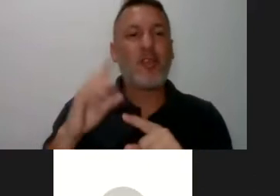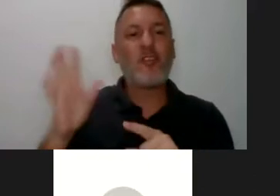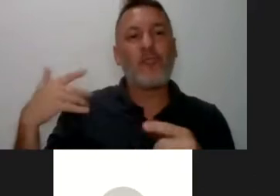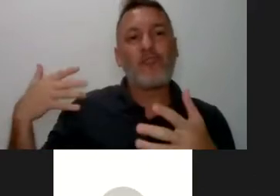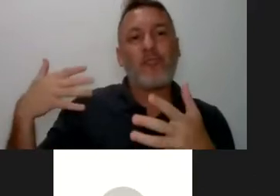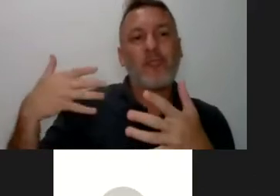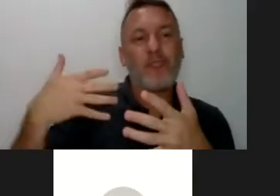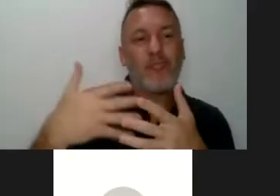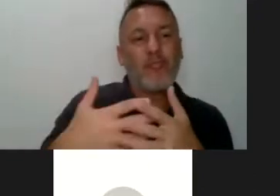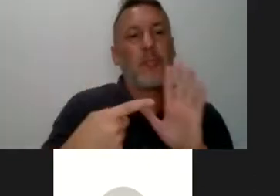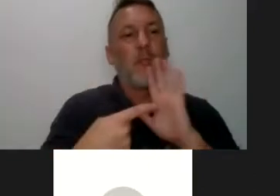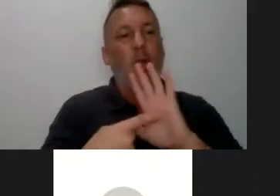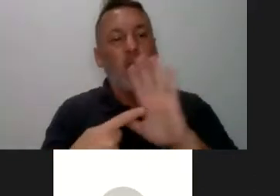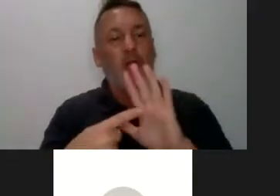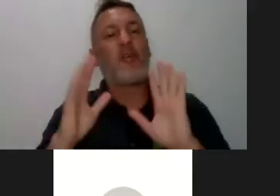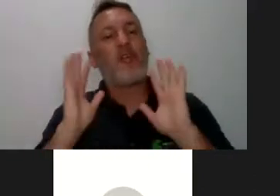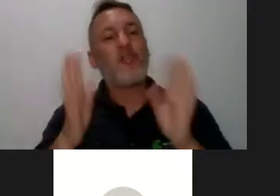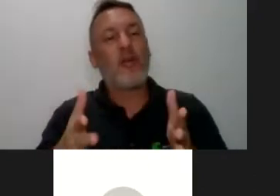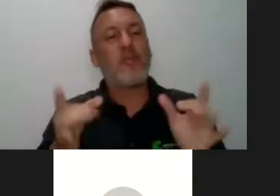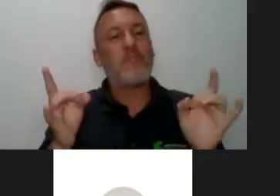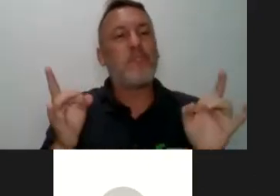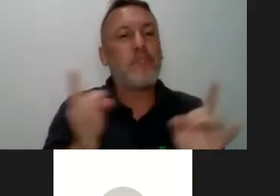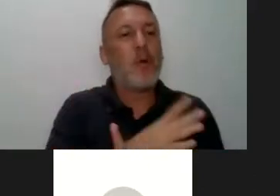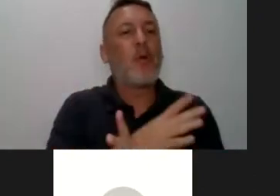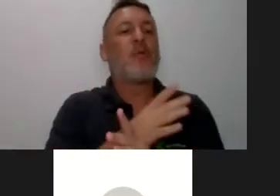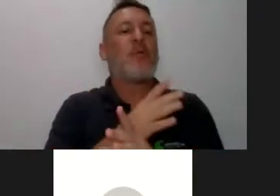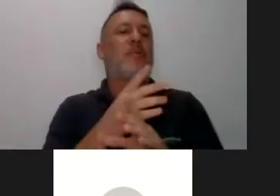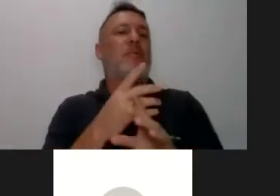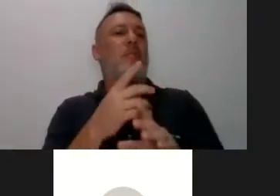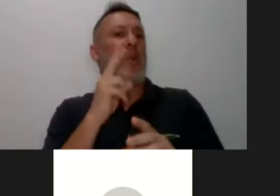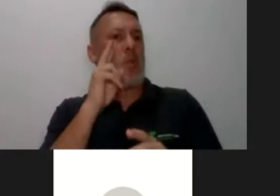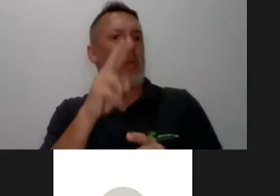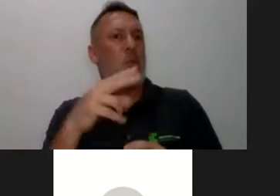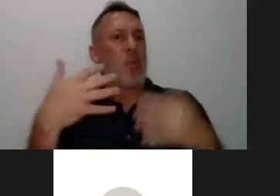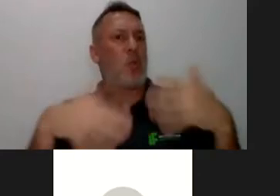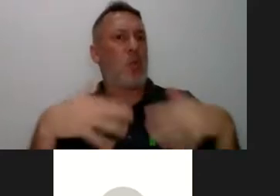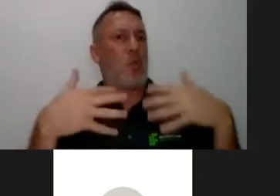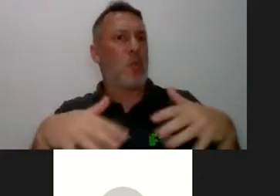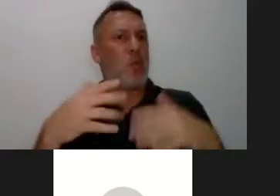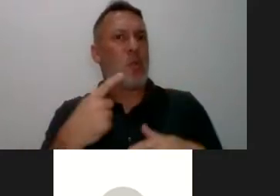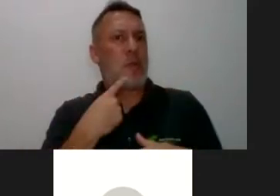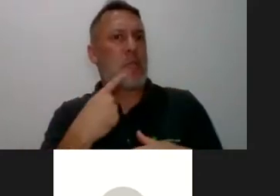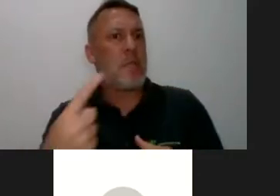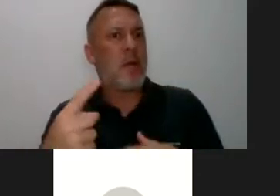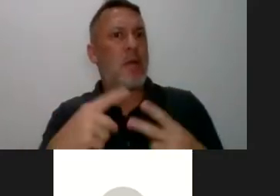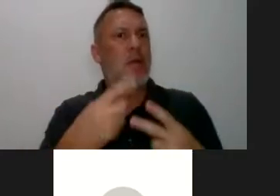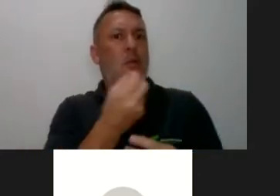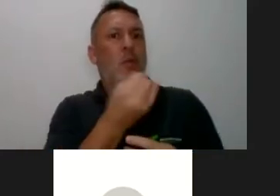números importantes, né, eles trazem números grandiosos, números que a